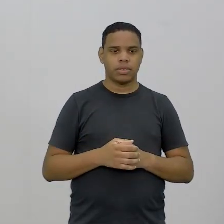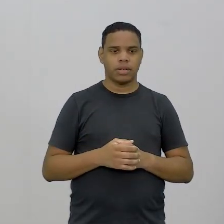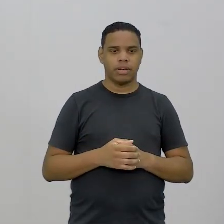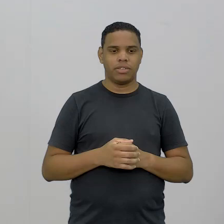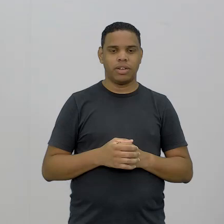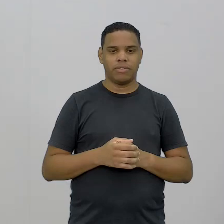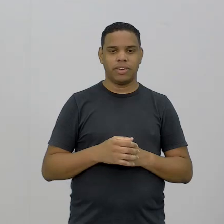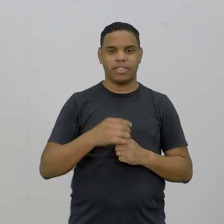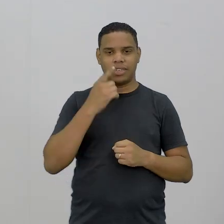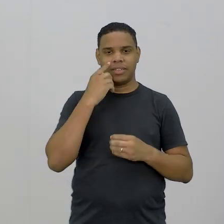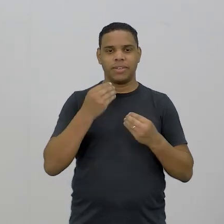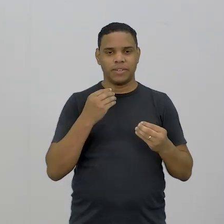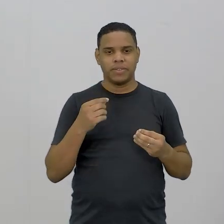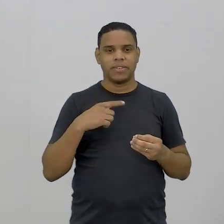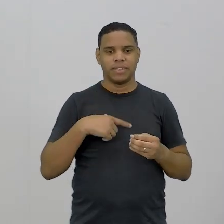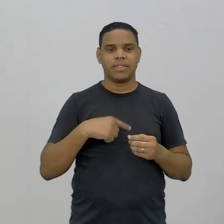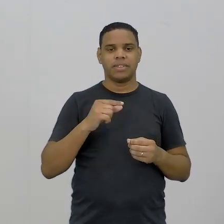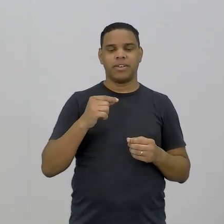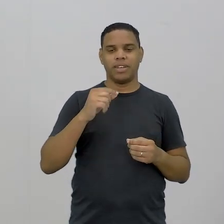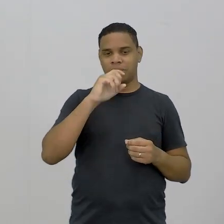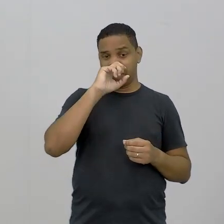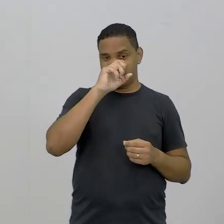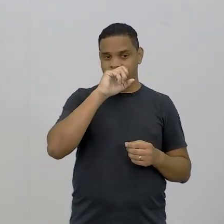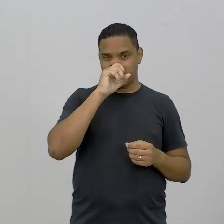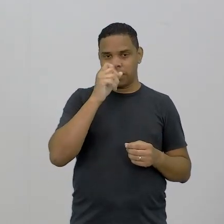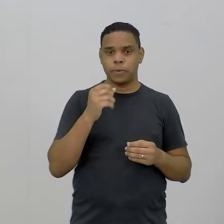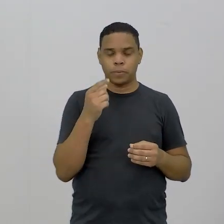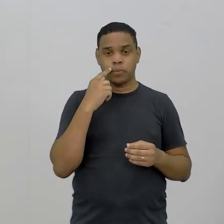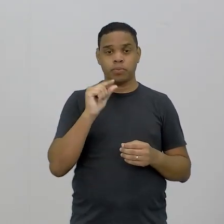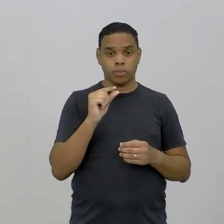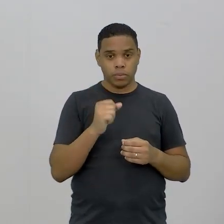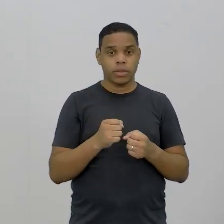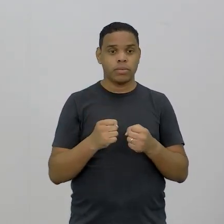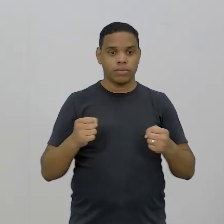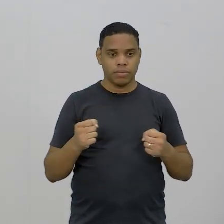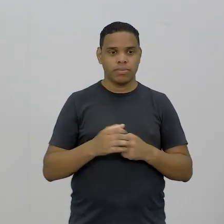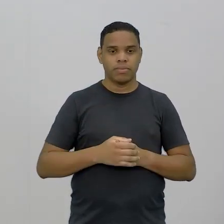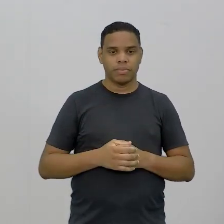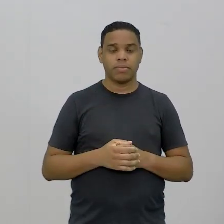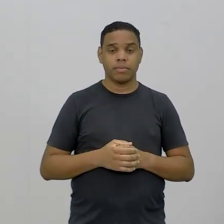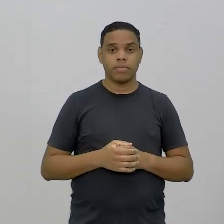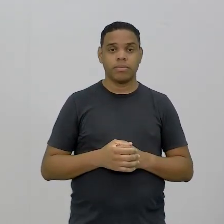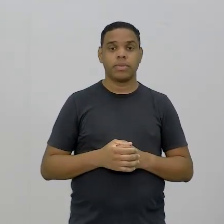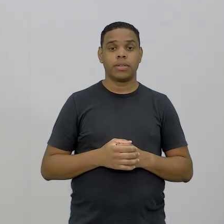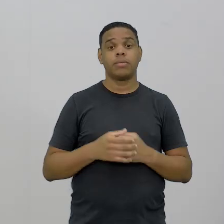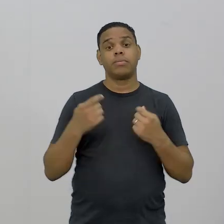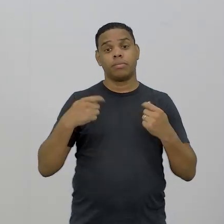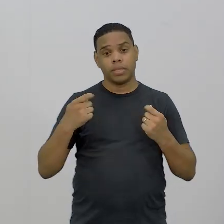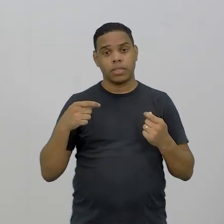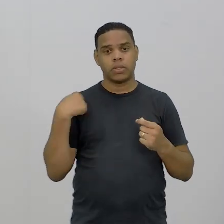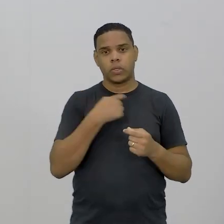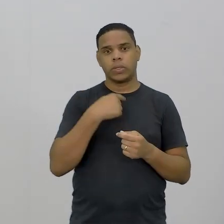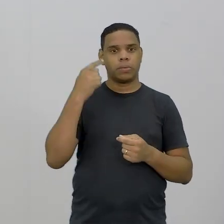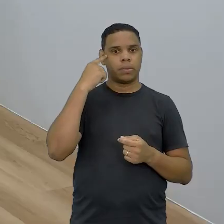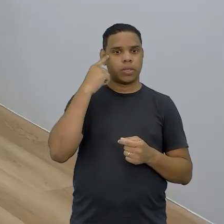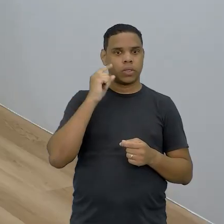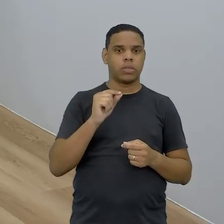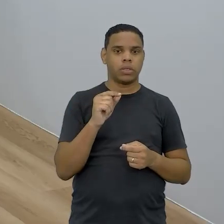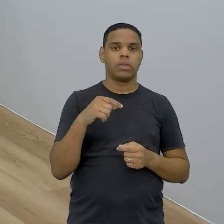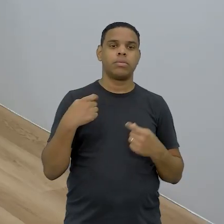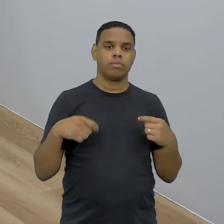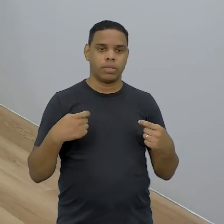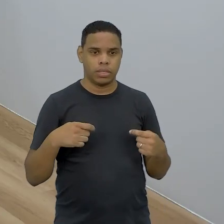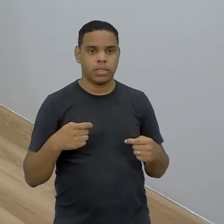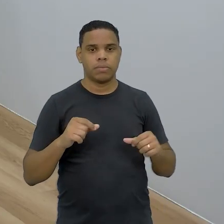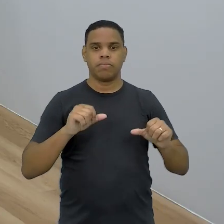questão de sobrepeso, então ela tá aí com um índice alto, né? E precisamos rever isso, né? Então ela